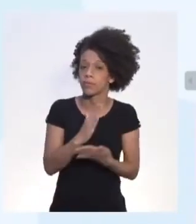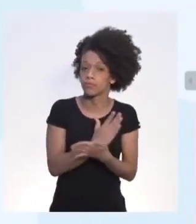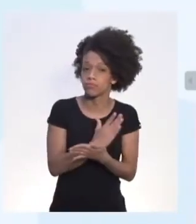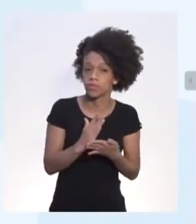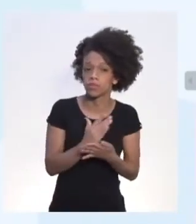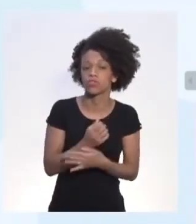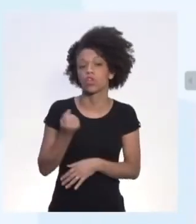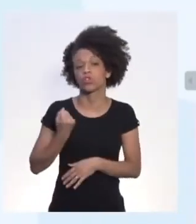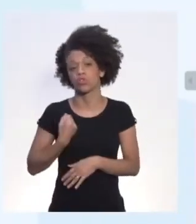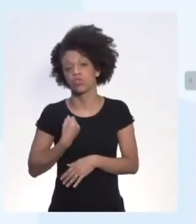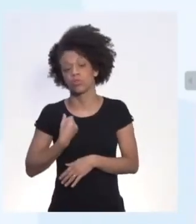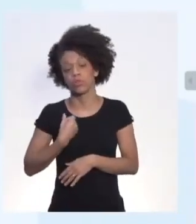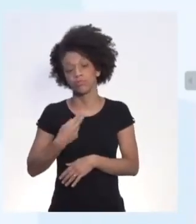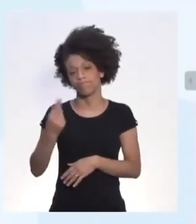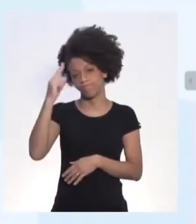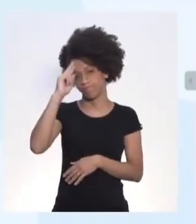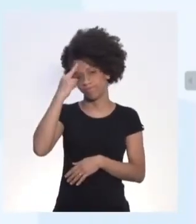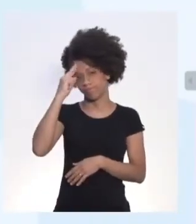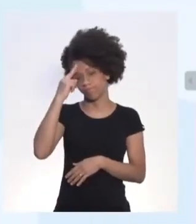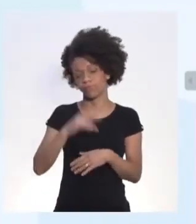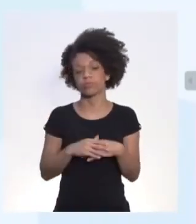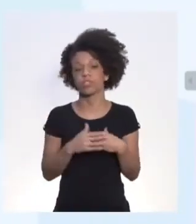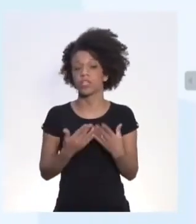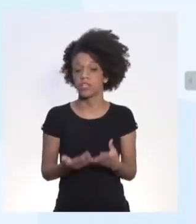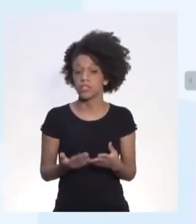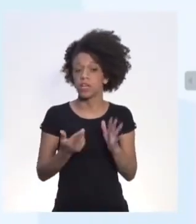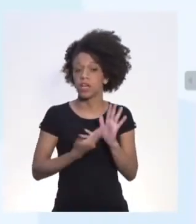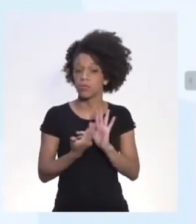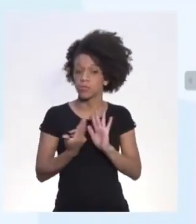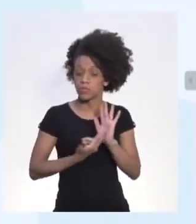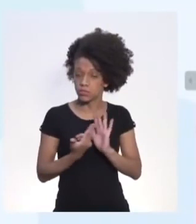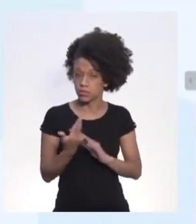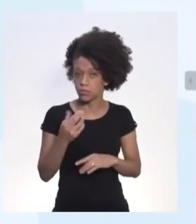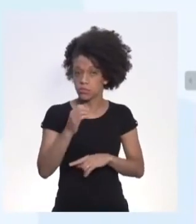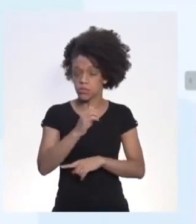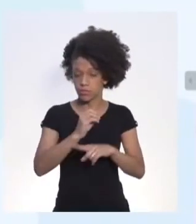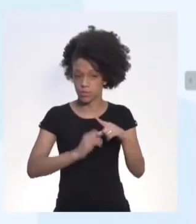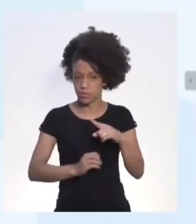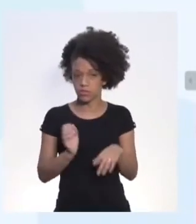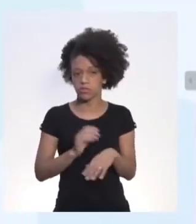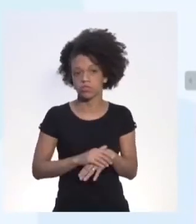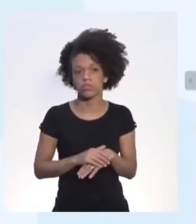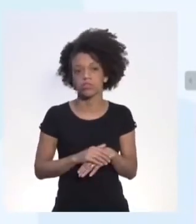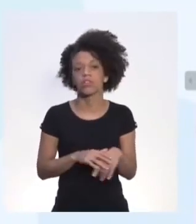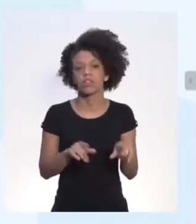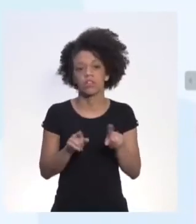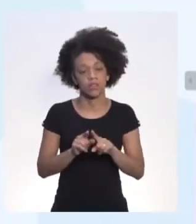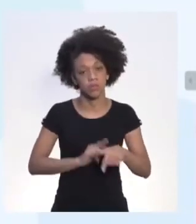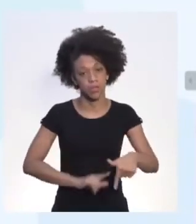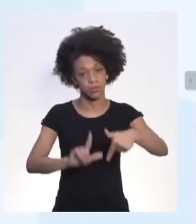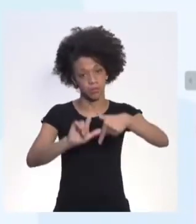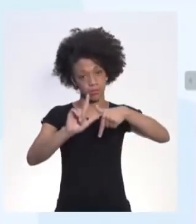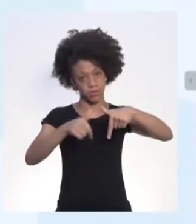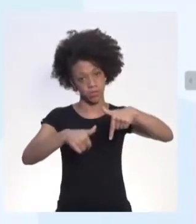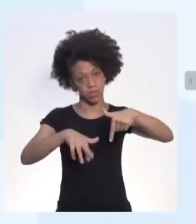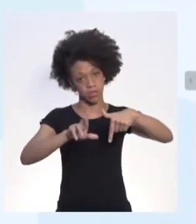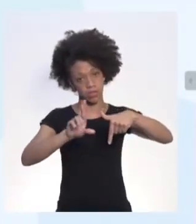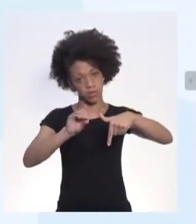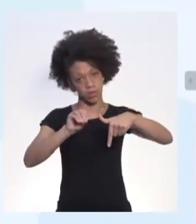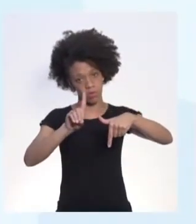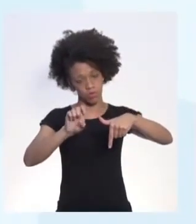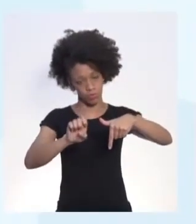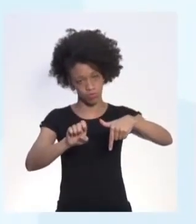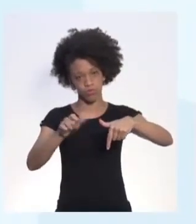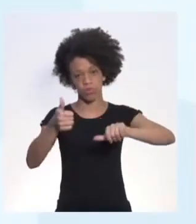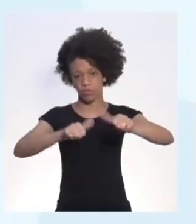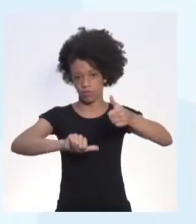de números racionais. E aí, no caso, representamos eles. Pode colocar a avaliação, por favor? Então aí, ó, não